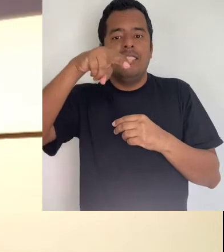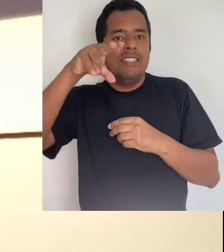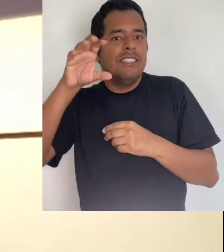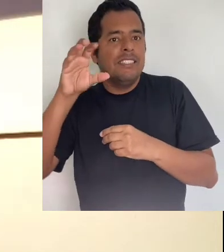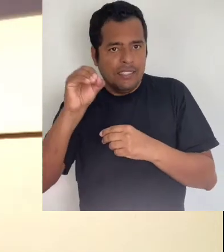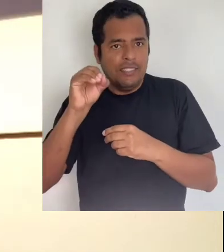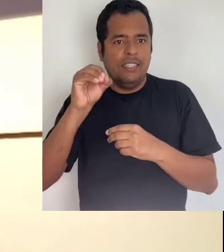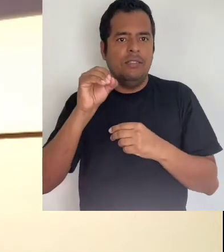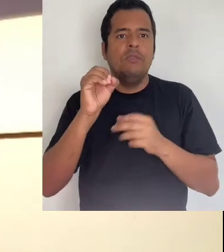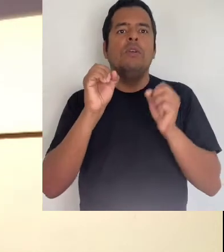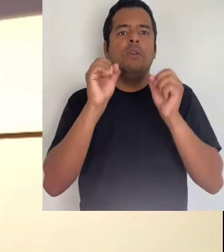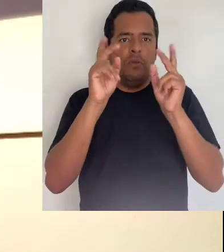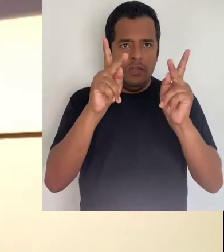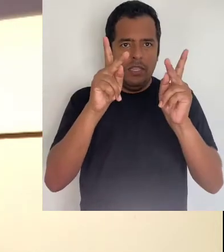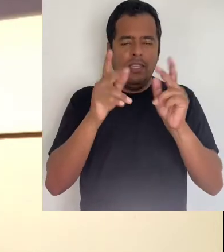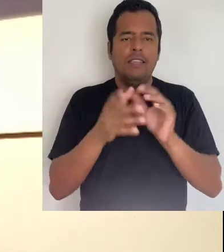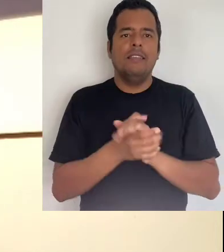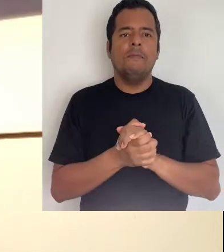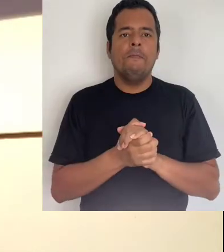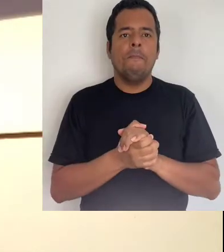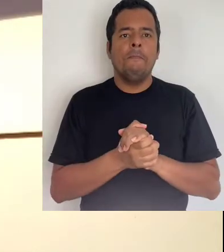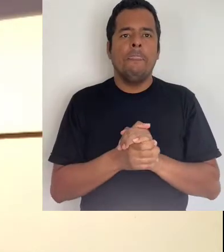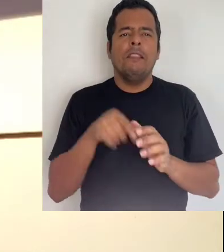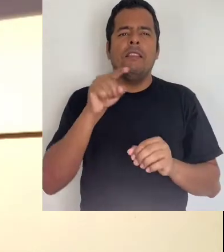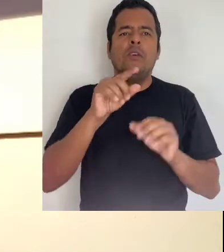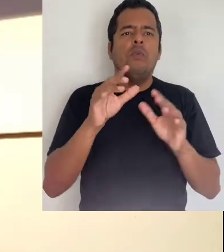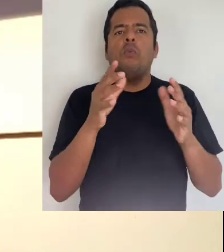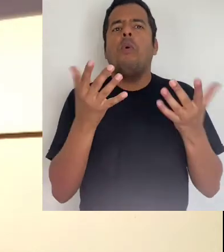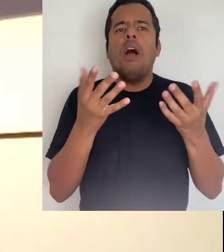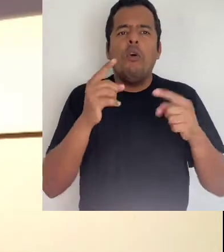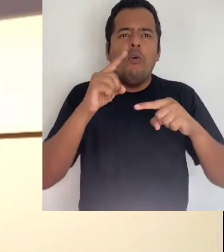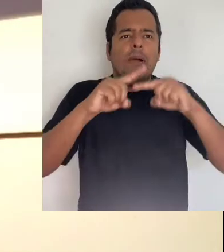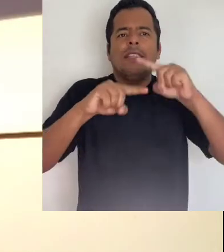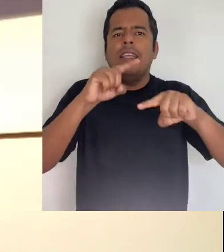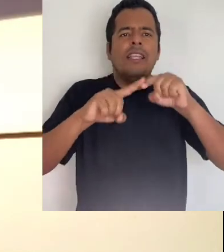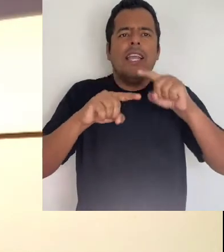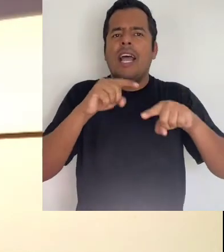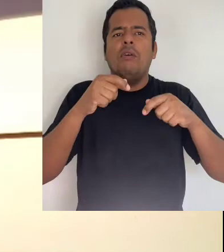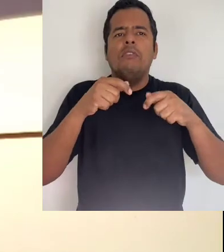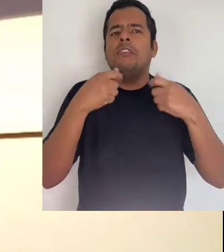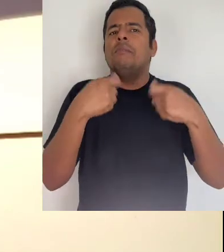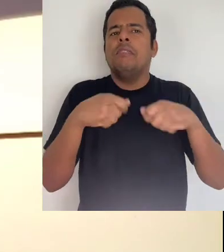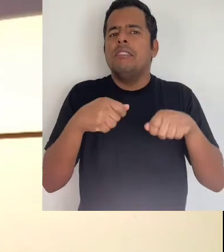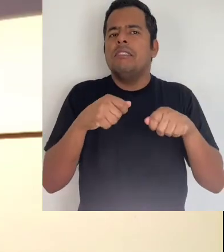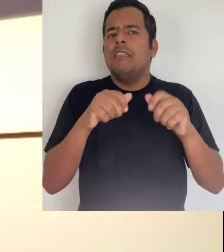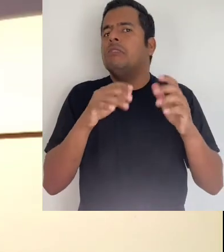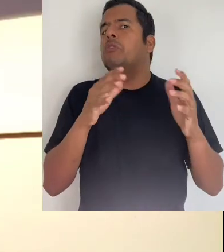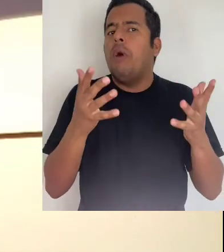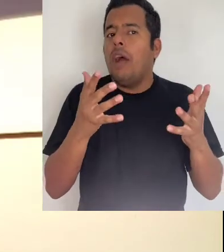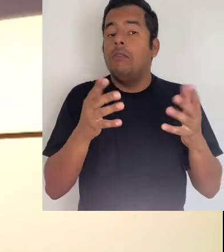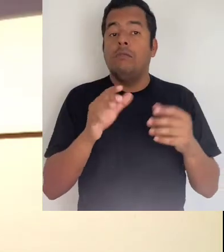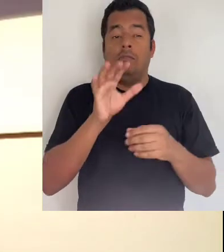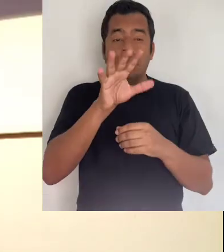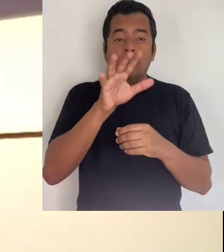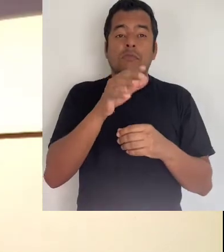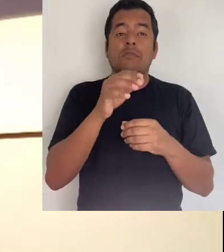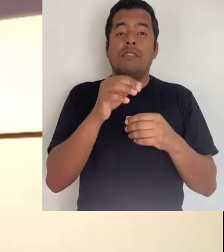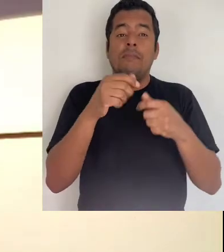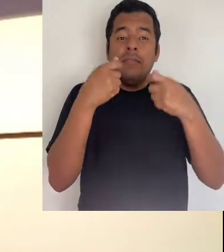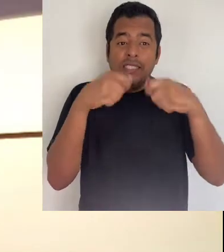alceno, tá? E aí vai aumentar a insaturação da cadeia, ok? E então, quais são os materiais que nós iremos precisar